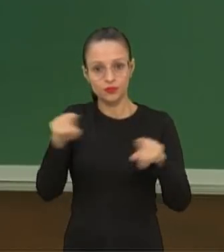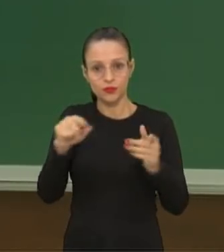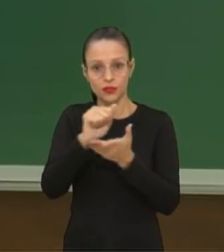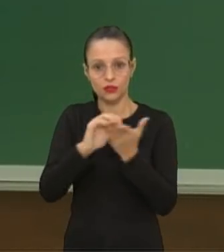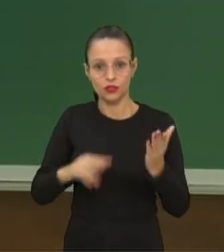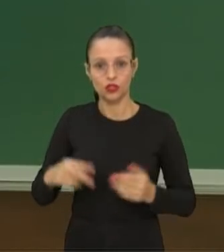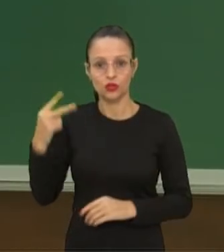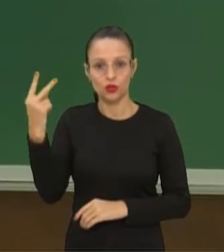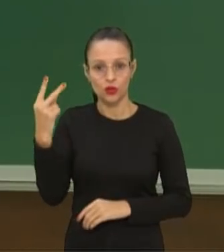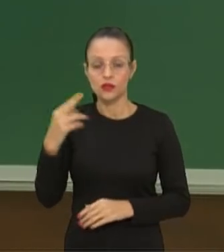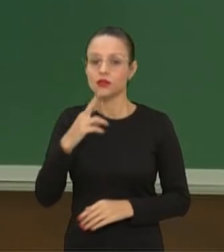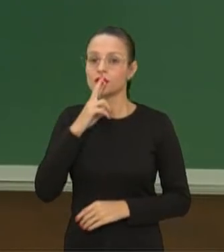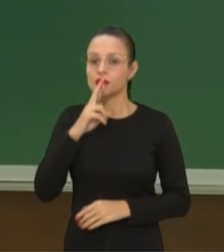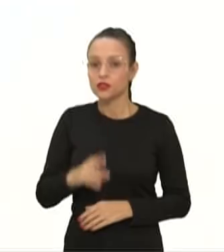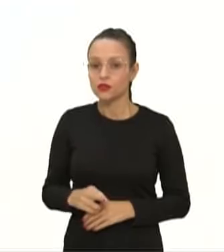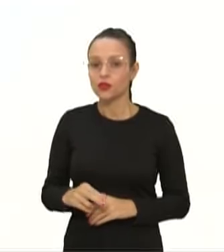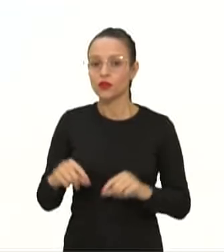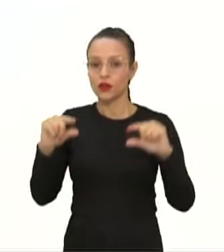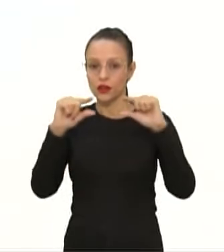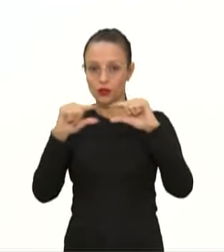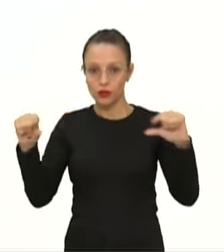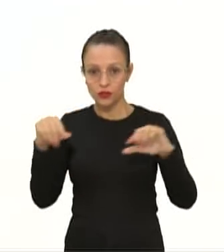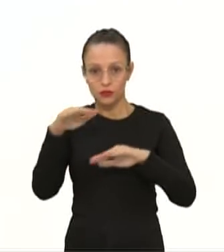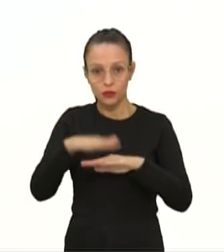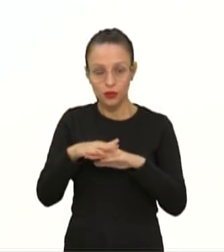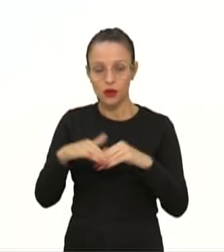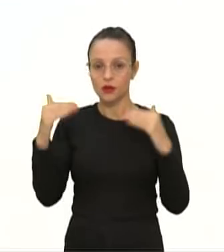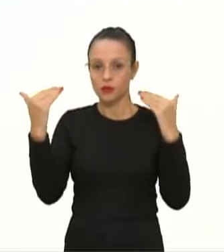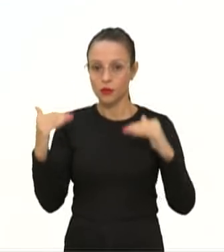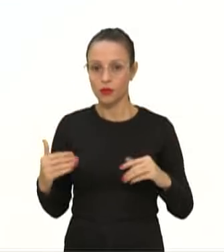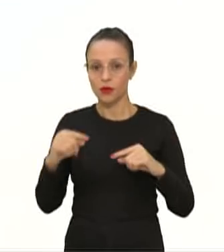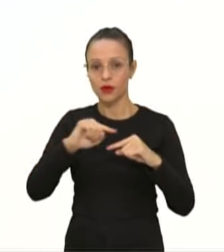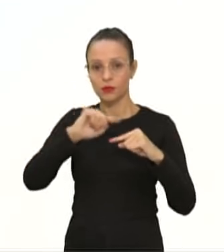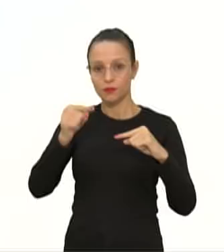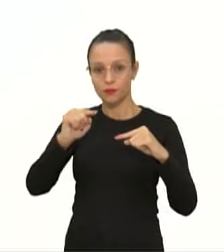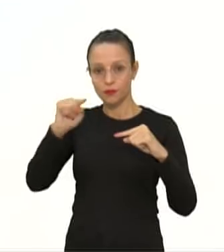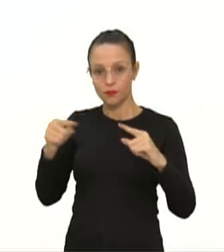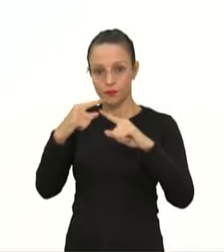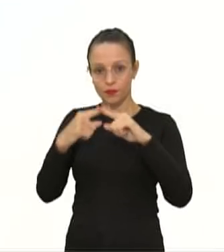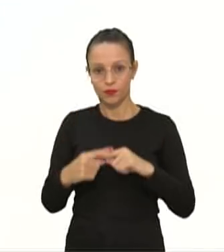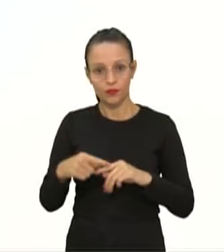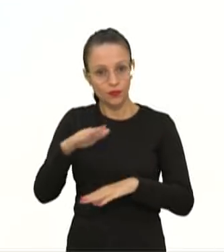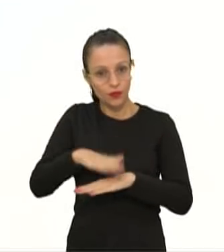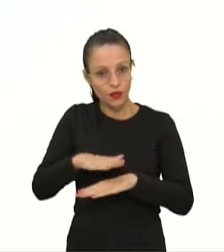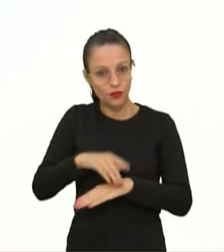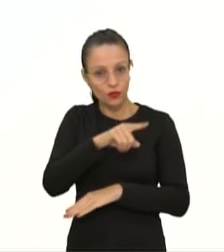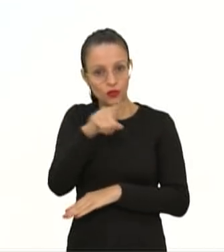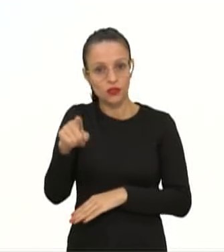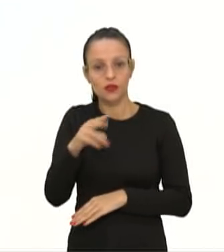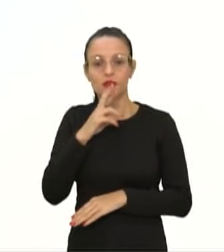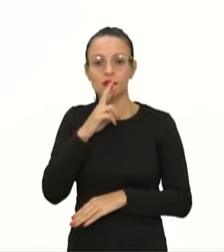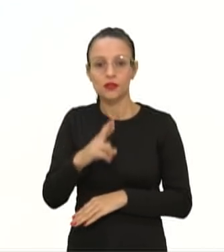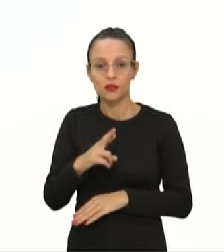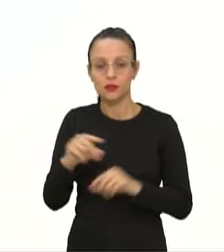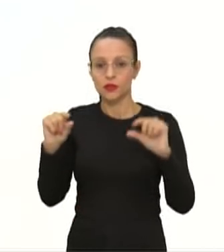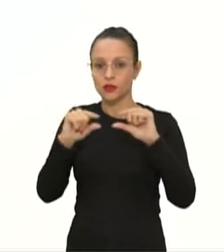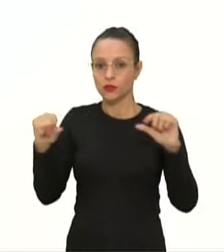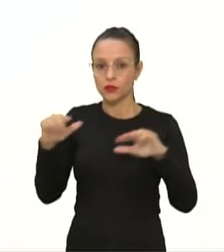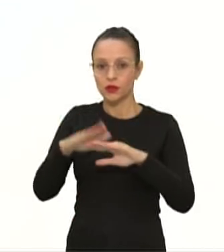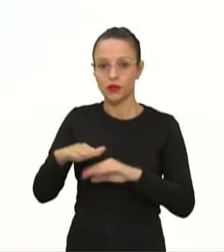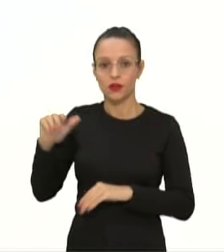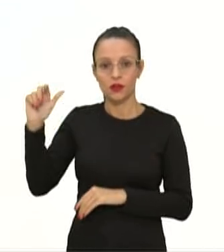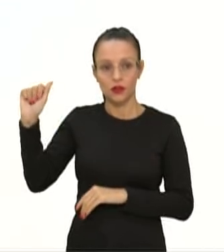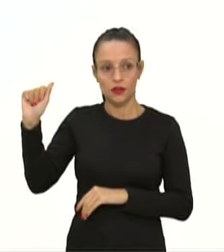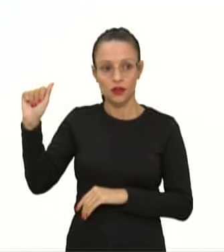aí. Resolva a equação abaixo aplicando a propriedade distributiva. Tá? Então, te dou um tempinho para você resolver essa equação, a letra